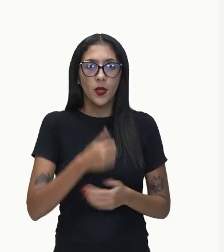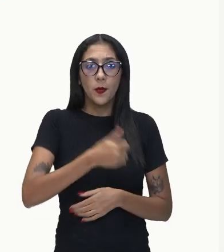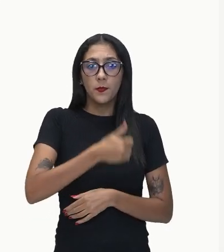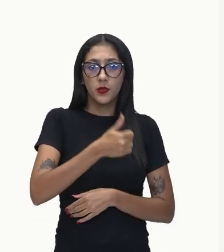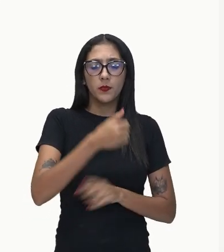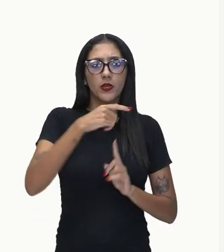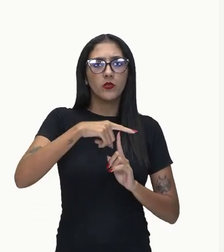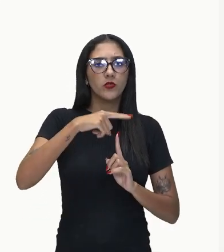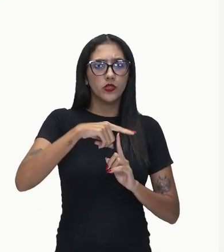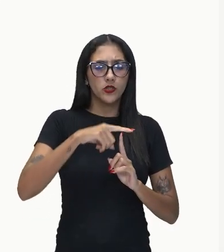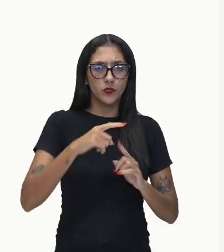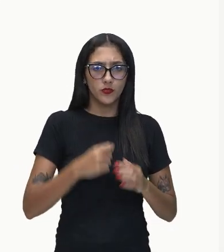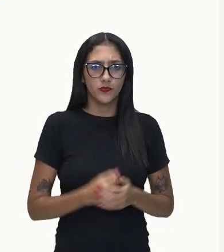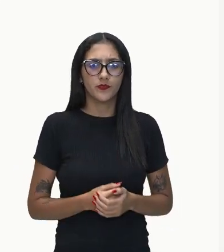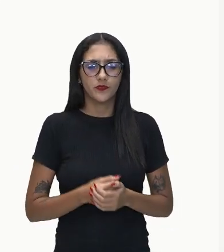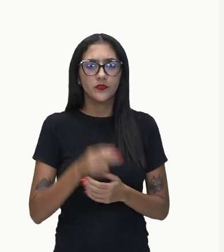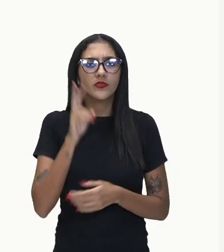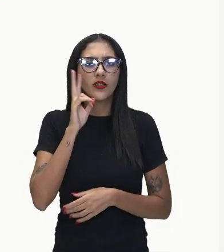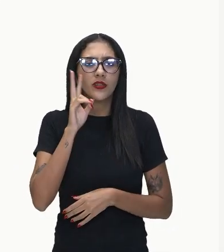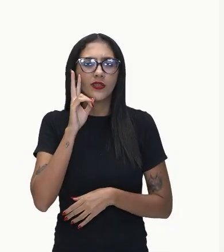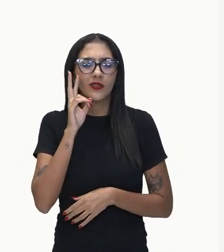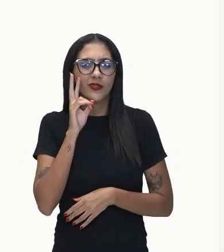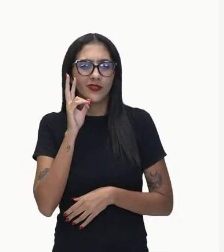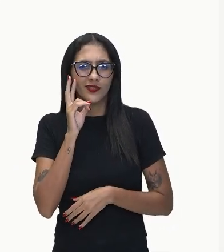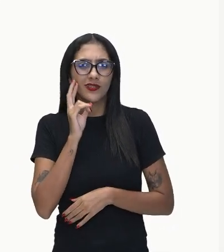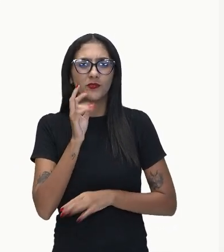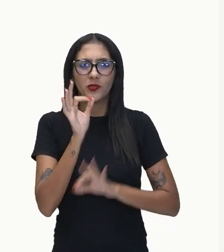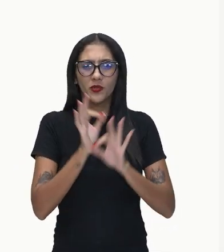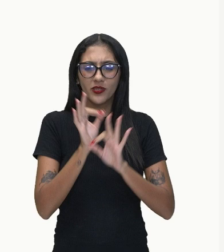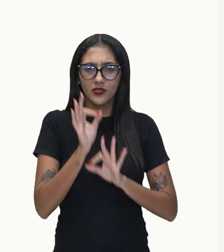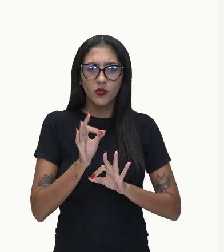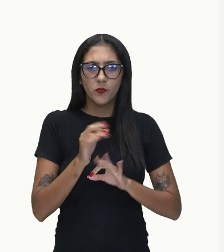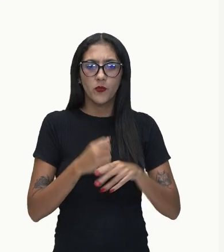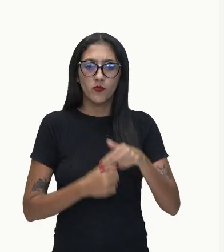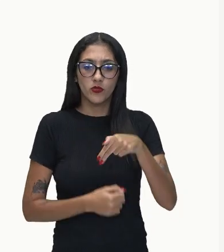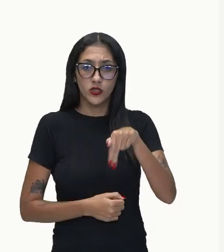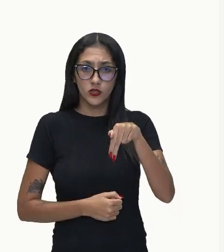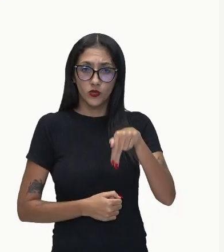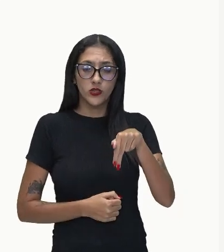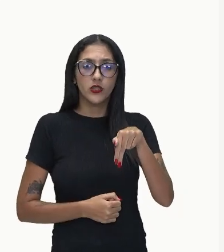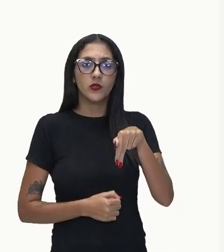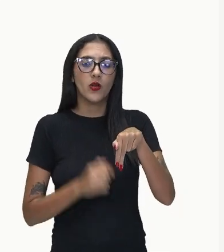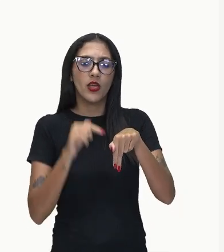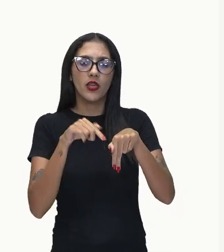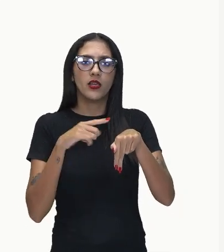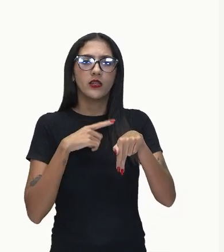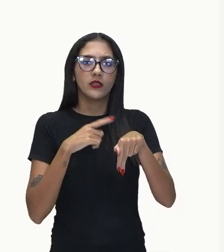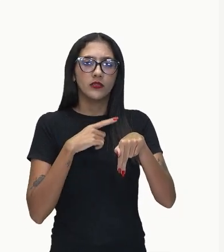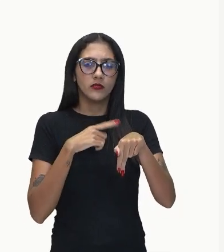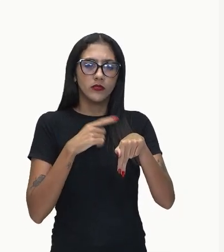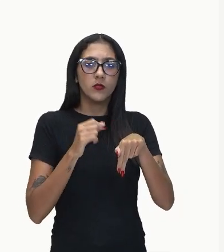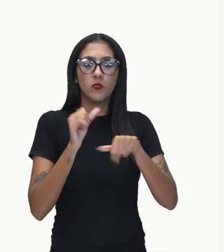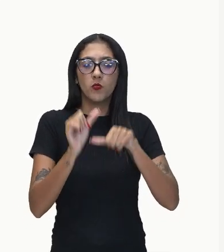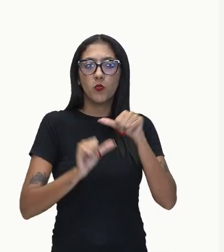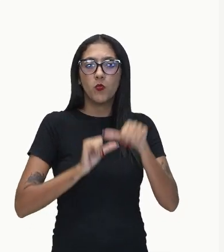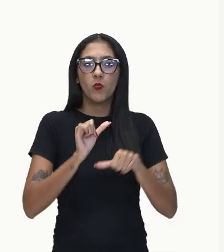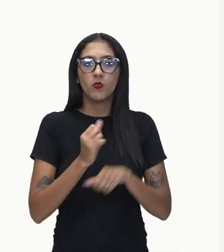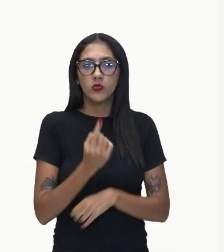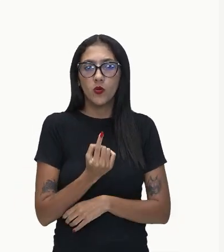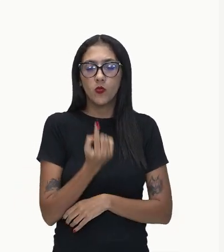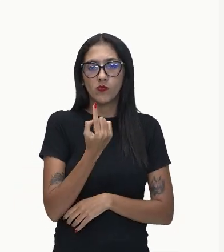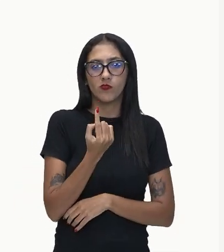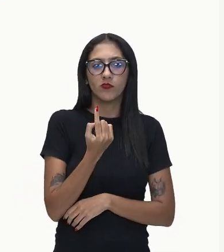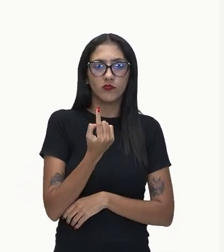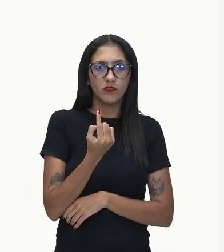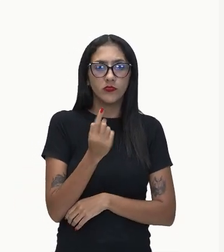primária, em que, lembram-se aqui, ó, o nitrogênio, ele ocorreu a substituição de um hidrogênio